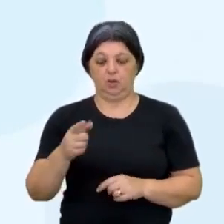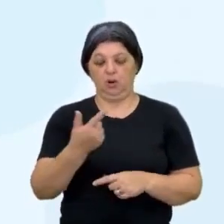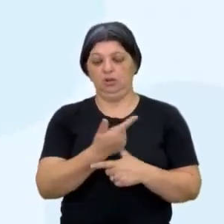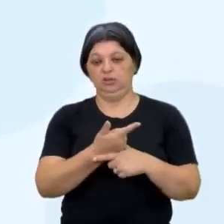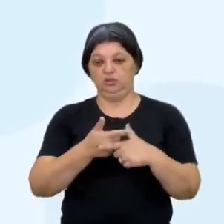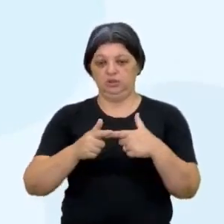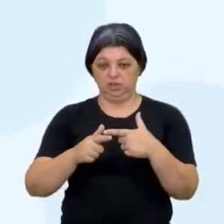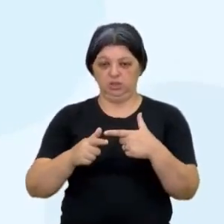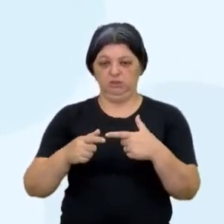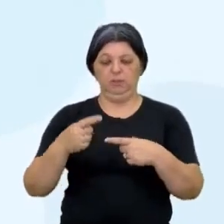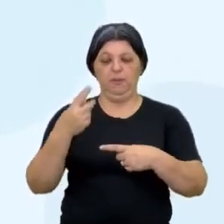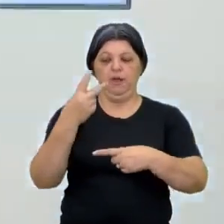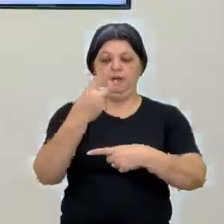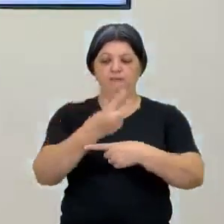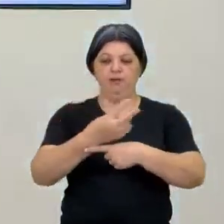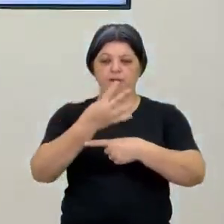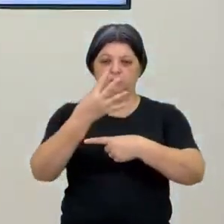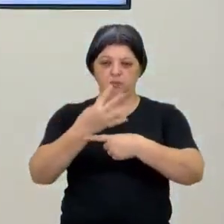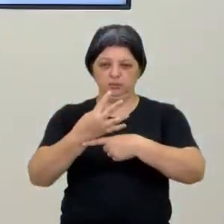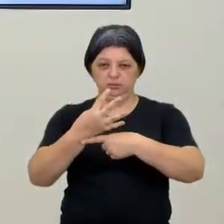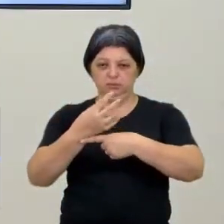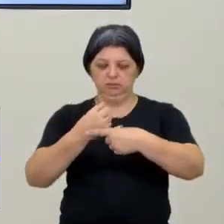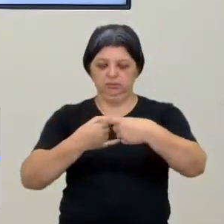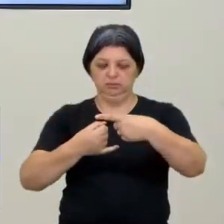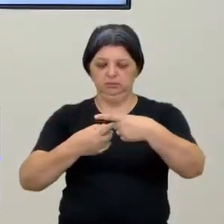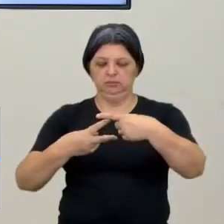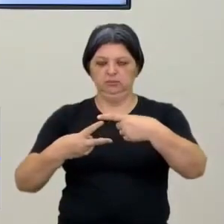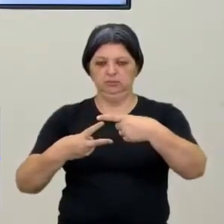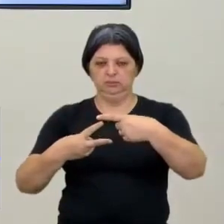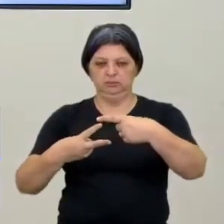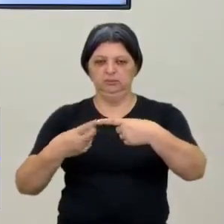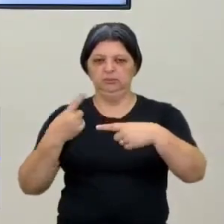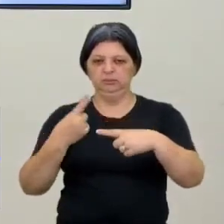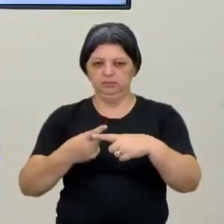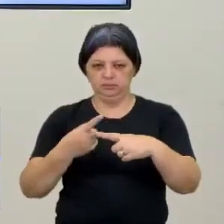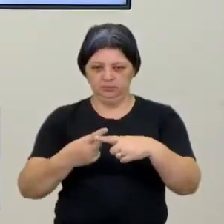Veja que eu não posso trocar o sinal de 2 aí, tá bem? Porque o sinal menos não é a operação.